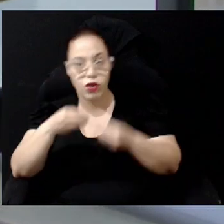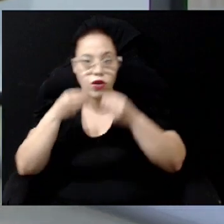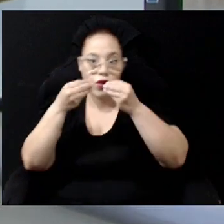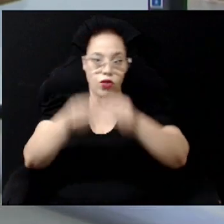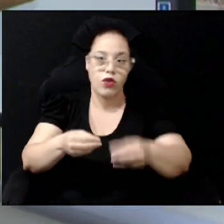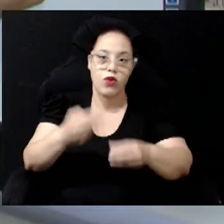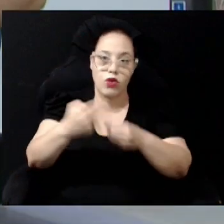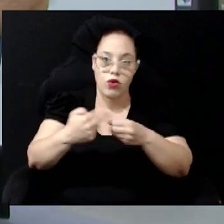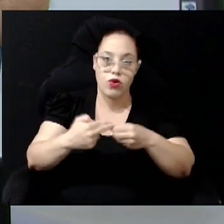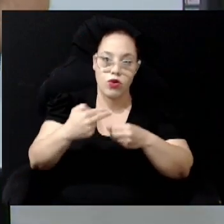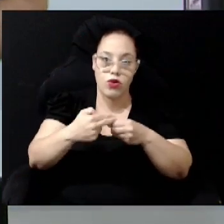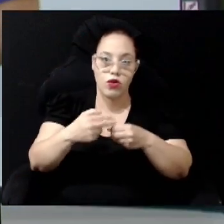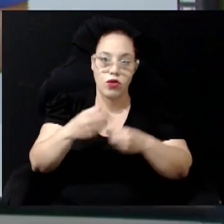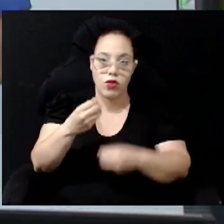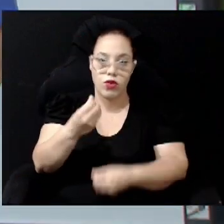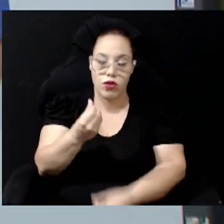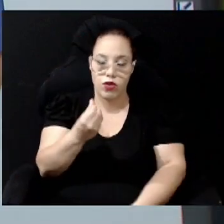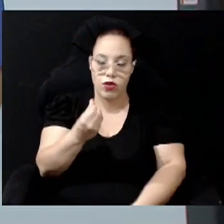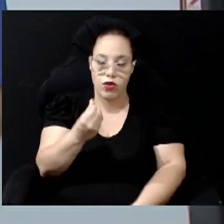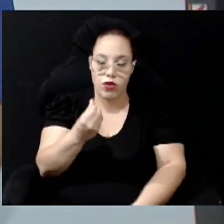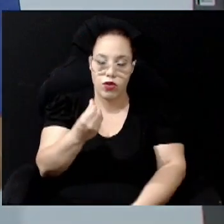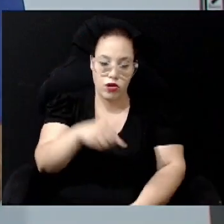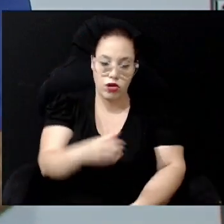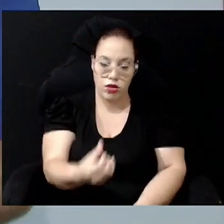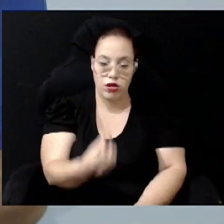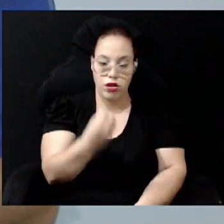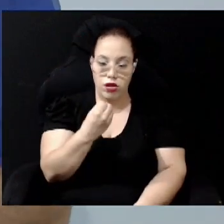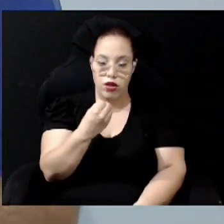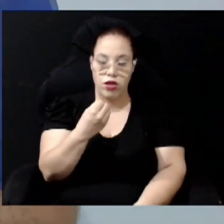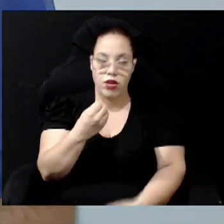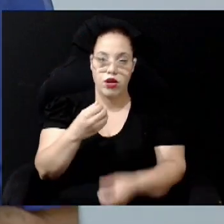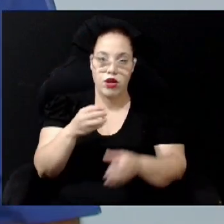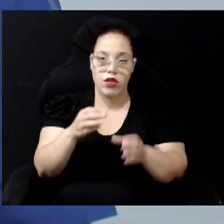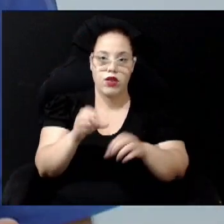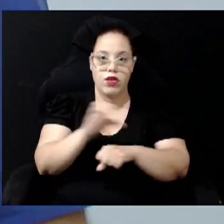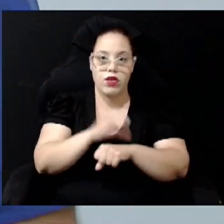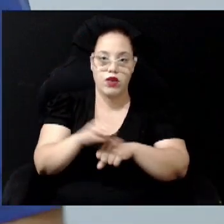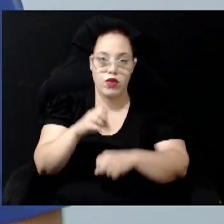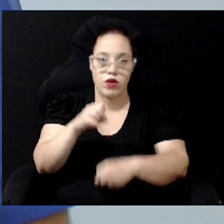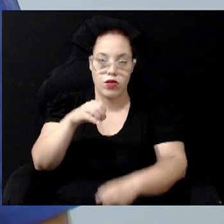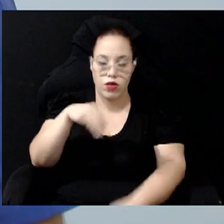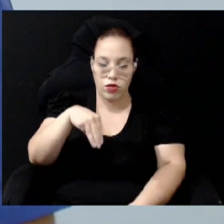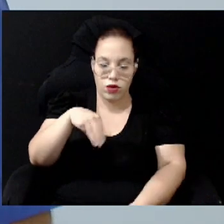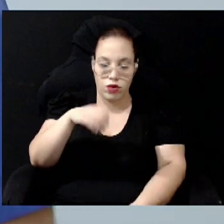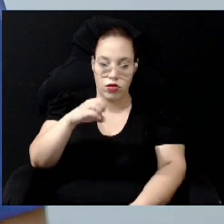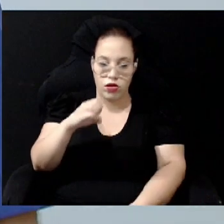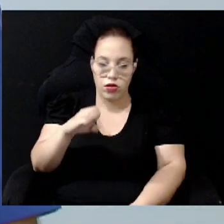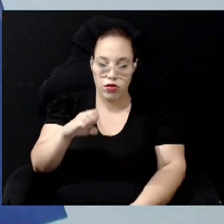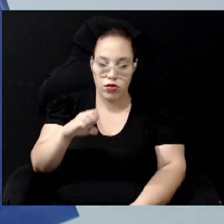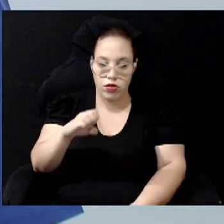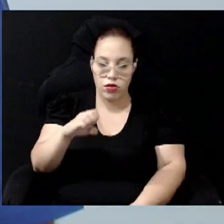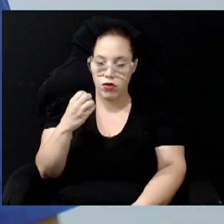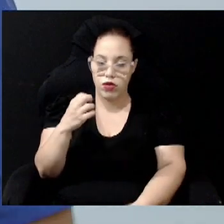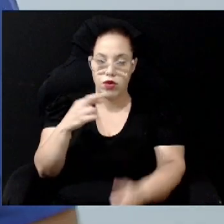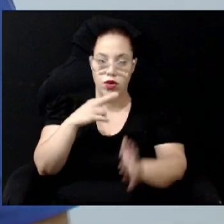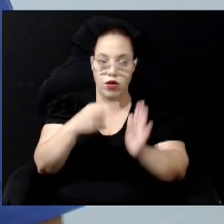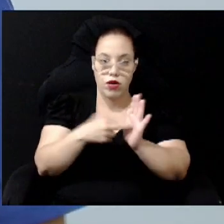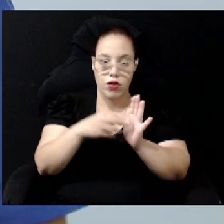desde 1976. O nosso curso foi reconhecido pelo MEC em 1980, né? Então é um curso que já tem uma vasta